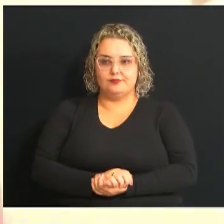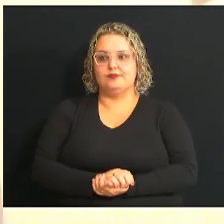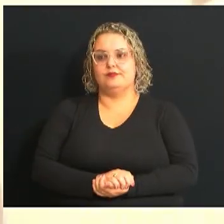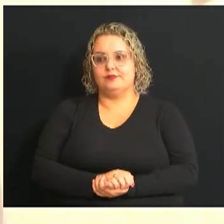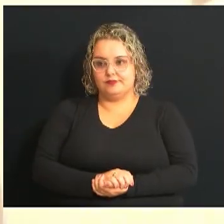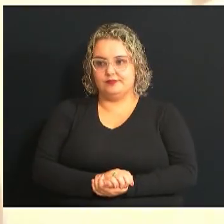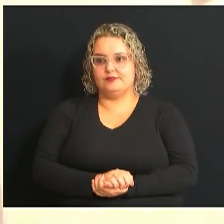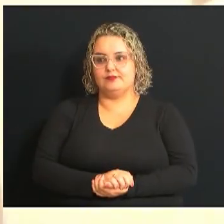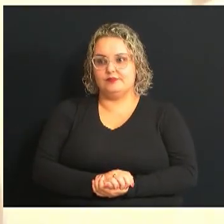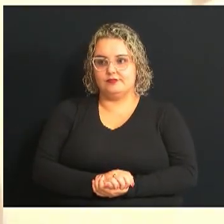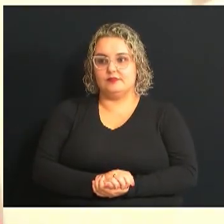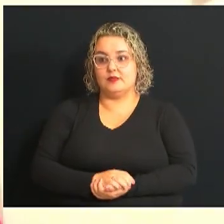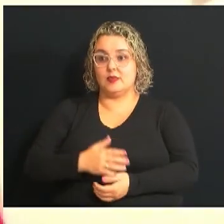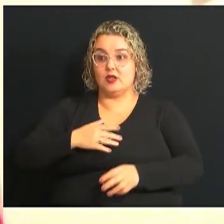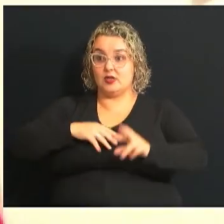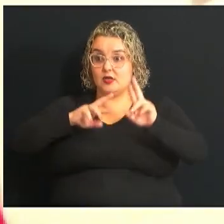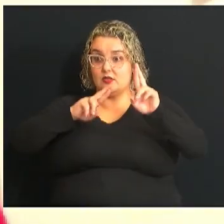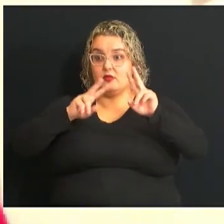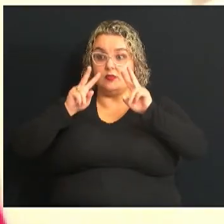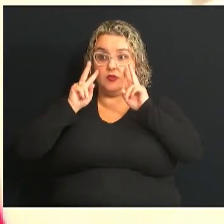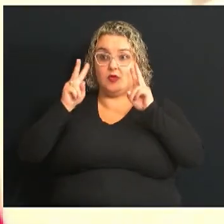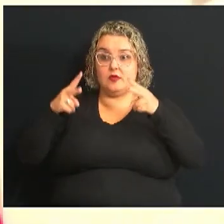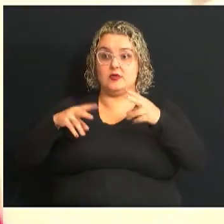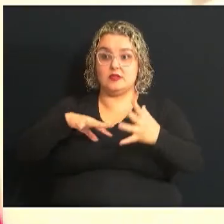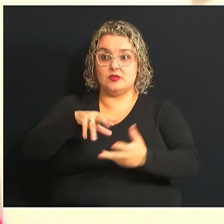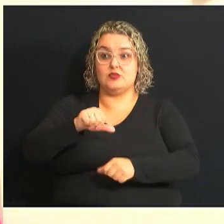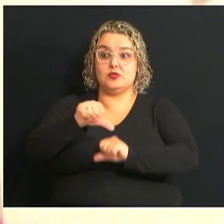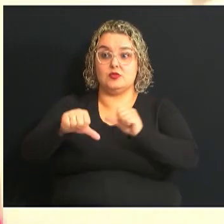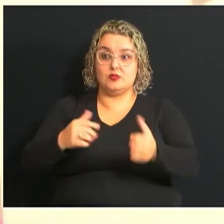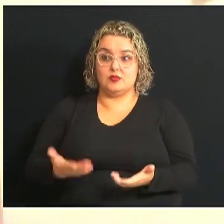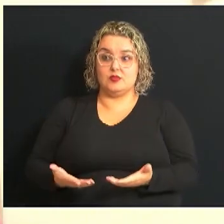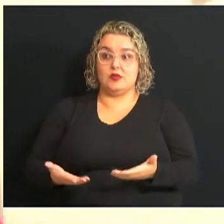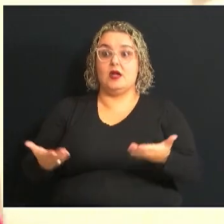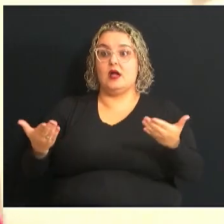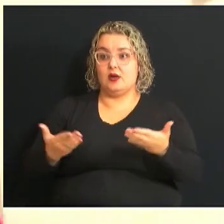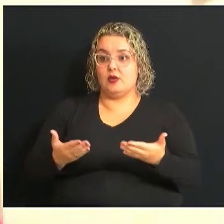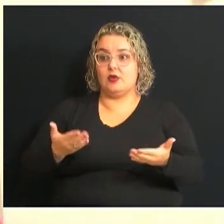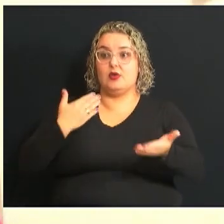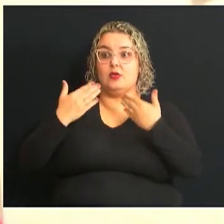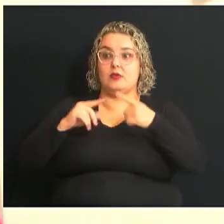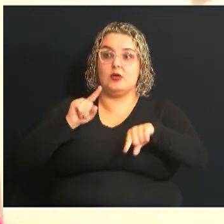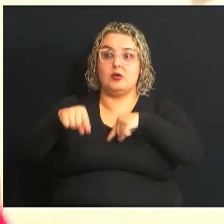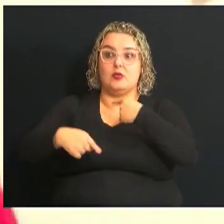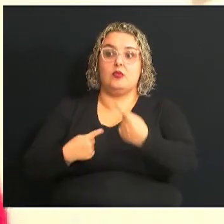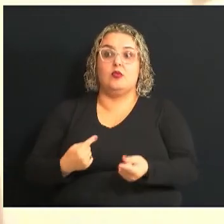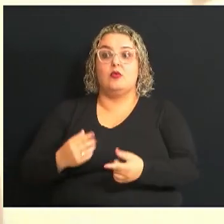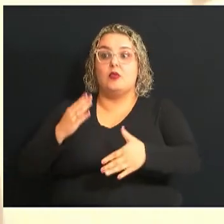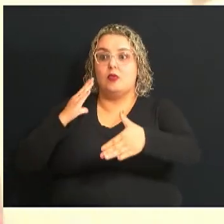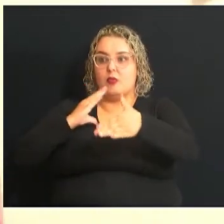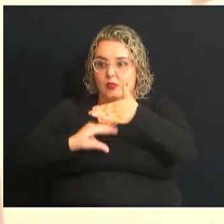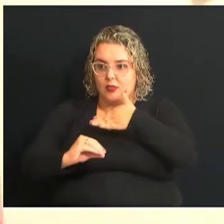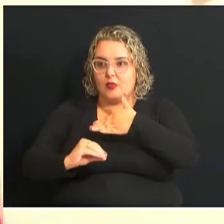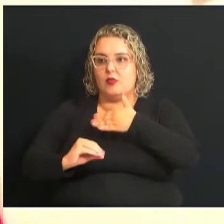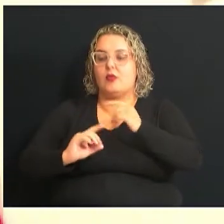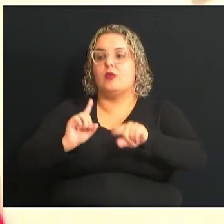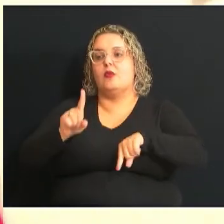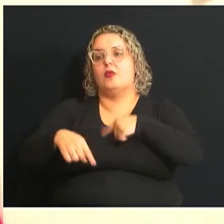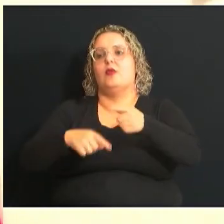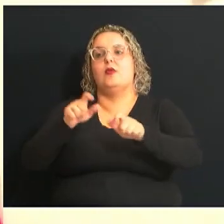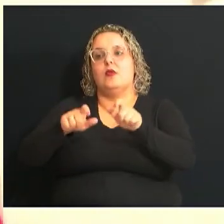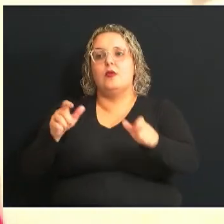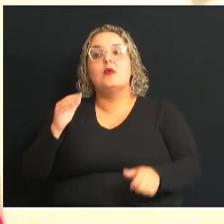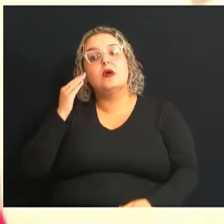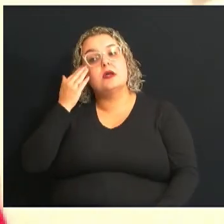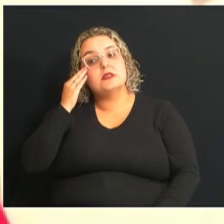minha perspectiva, a minha visão de mundo mudou. Agora, conversar com outros imigrantes e com outras pessoas, entender